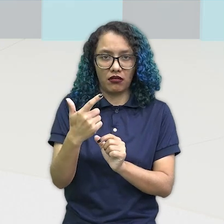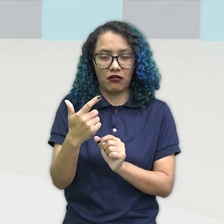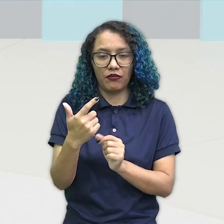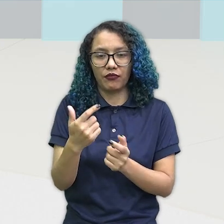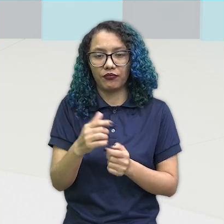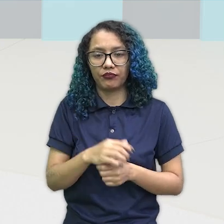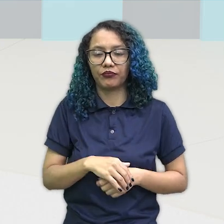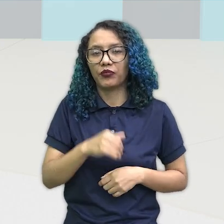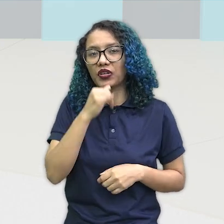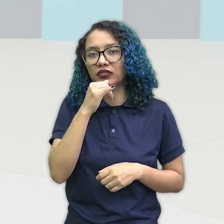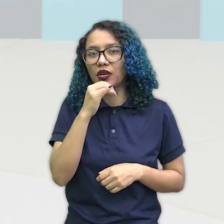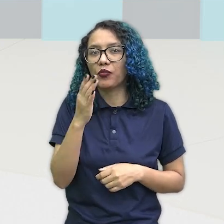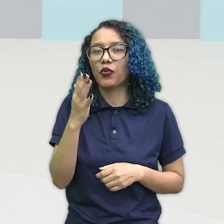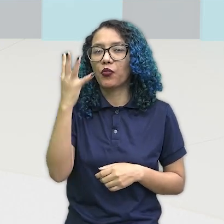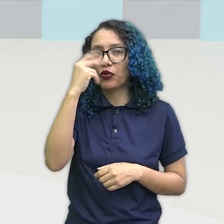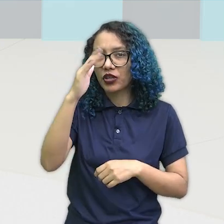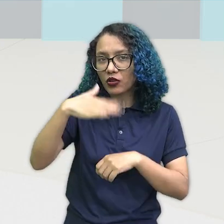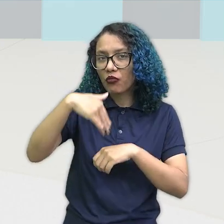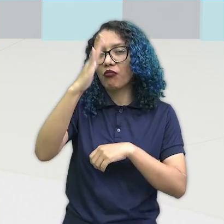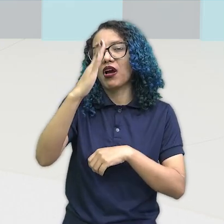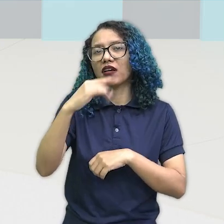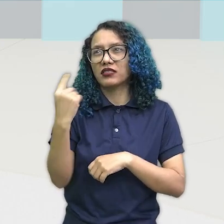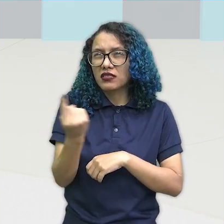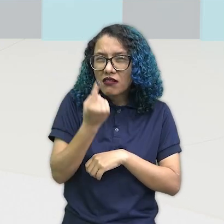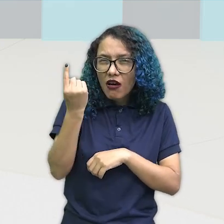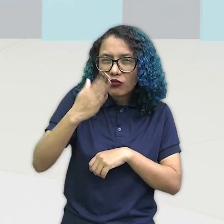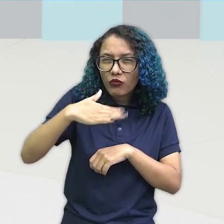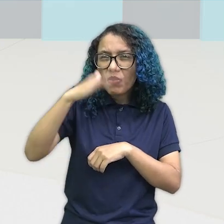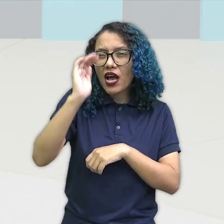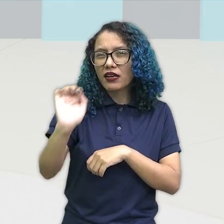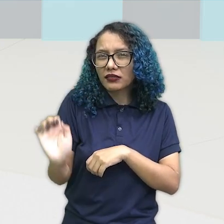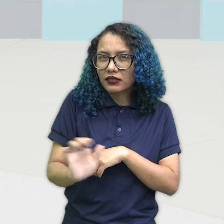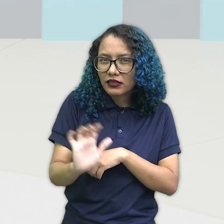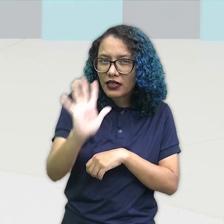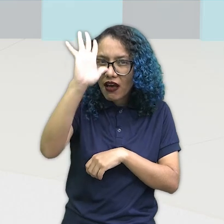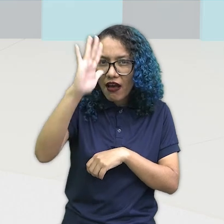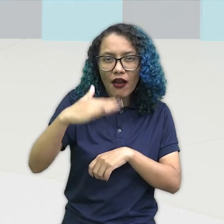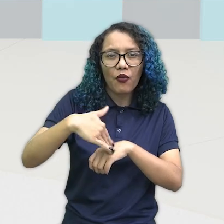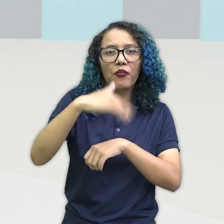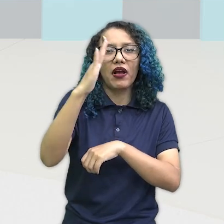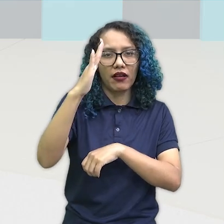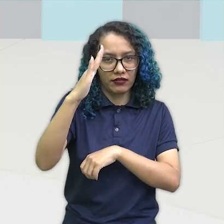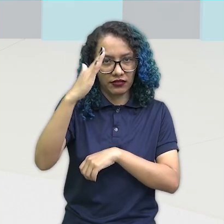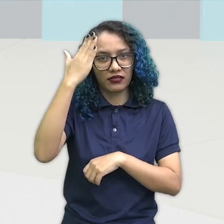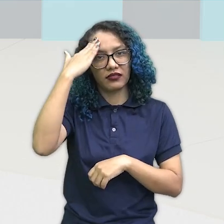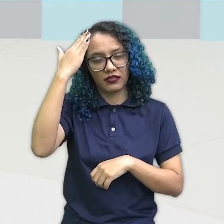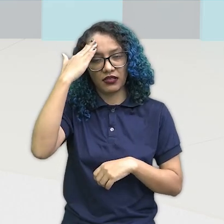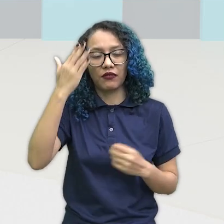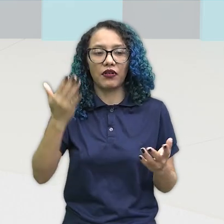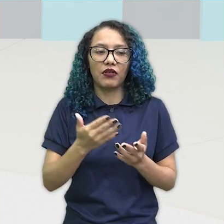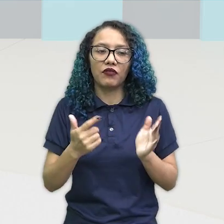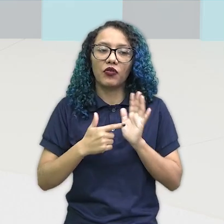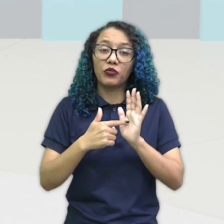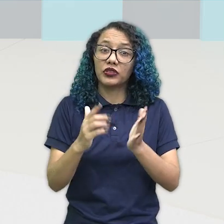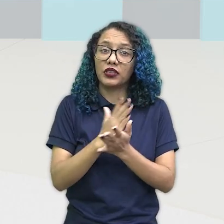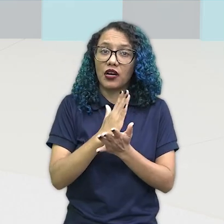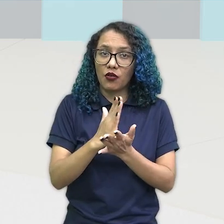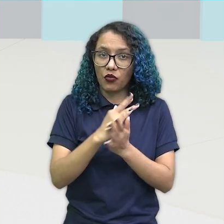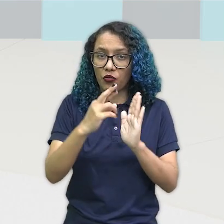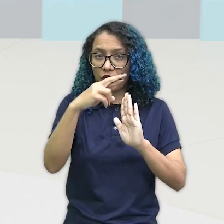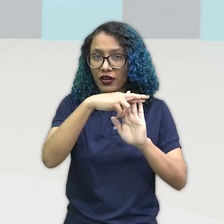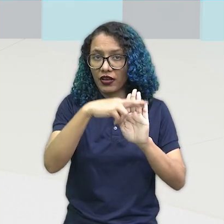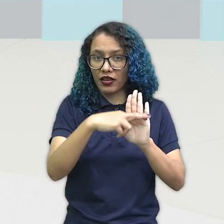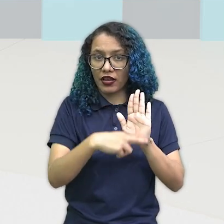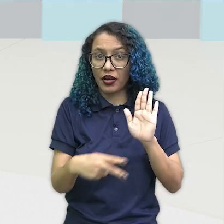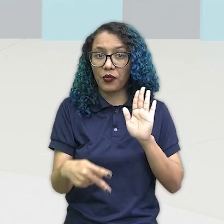mais bonito, o mais alto, o mais caro. E agora eu quero mostrar para vocês algumas regrinhas,